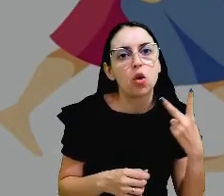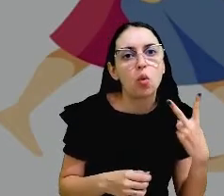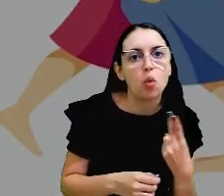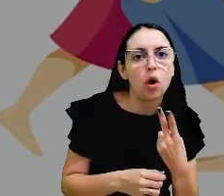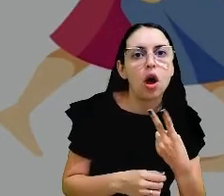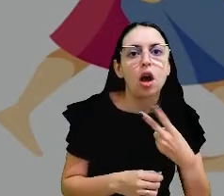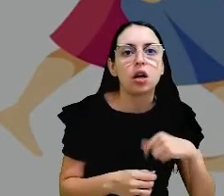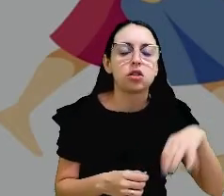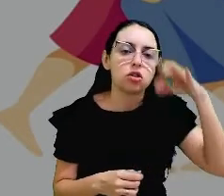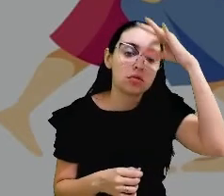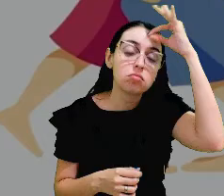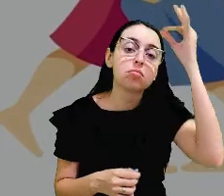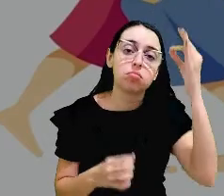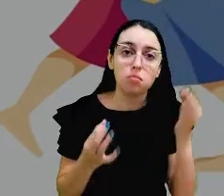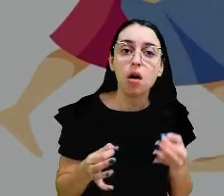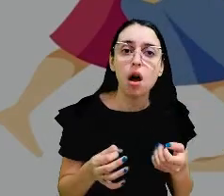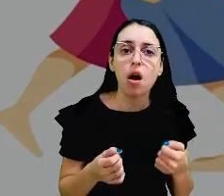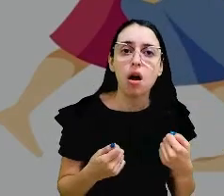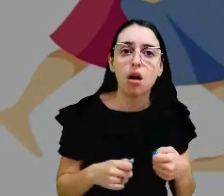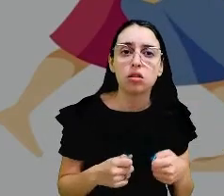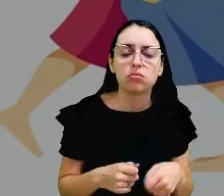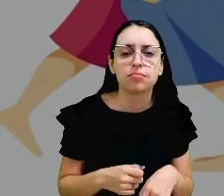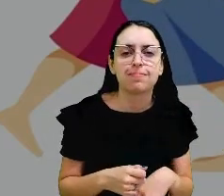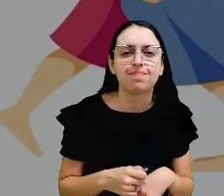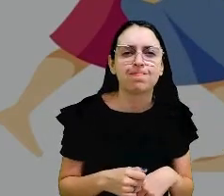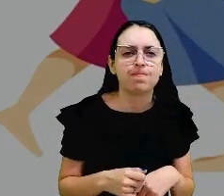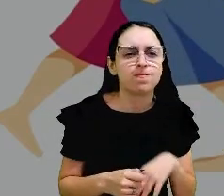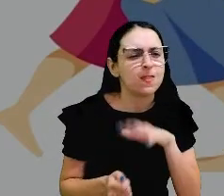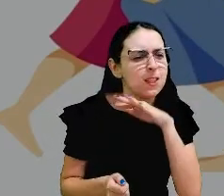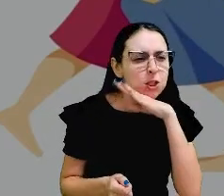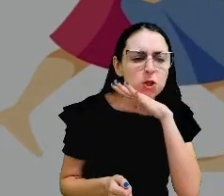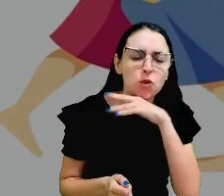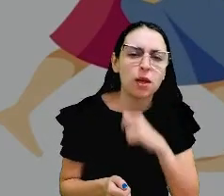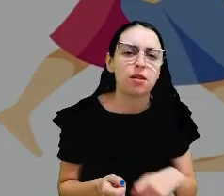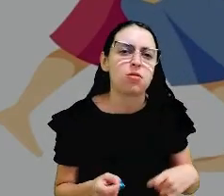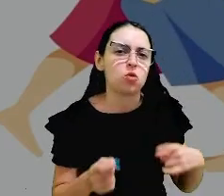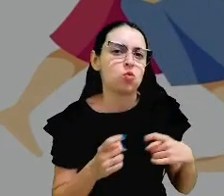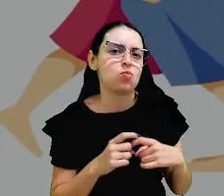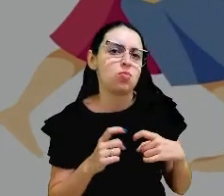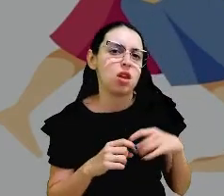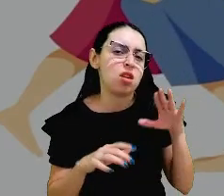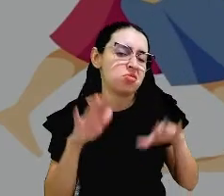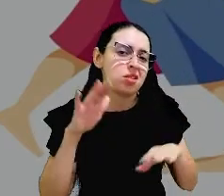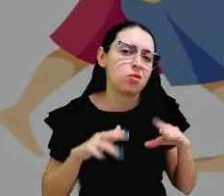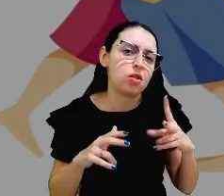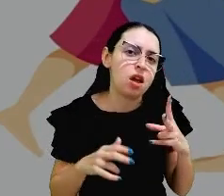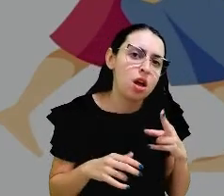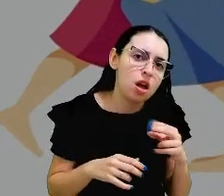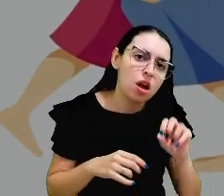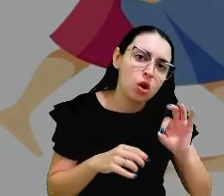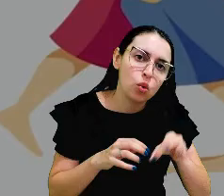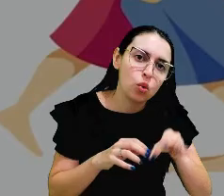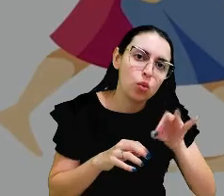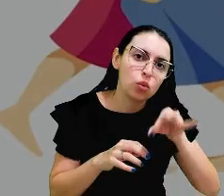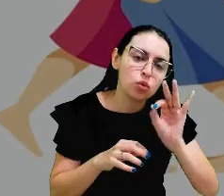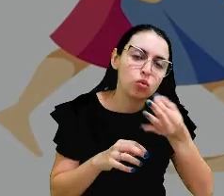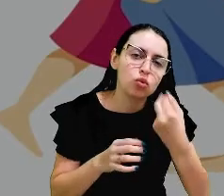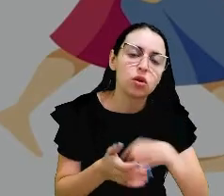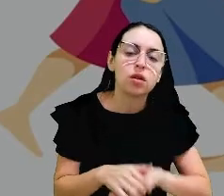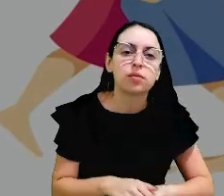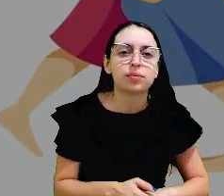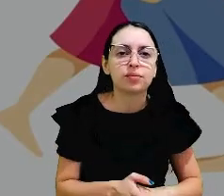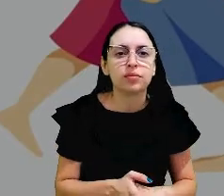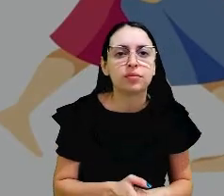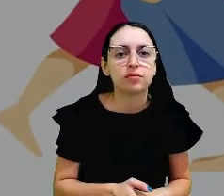muito comum. E pior do que isso, muitas vezes os médicos costuram a mulher, né, fazem os